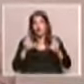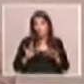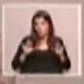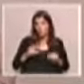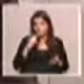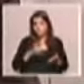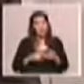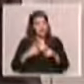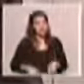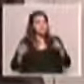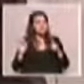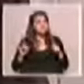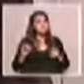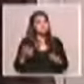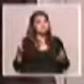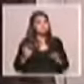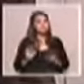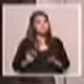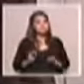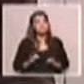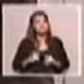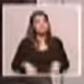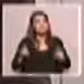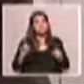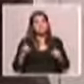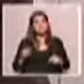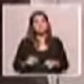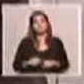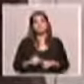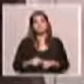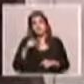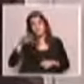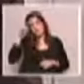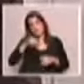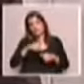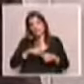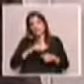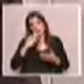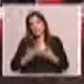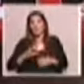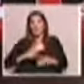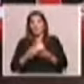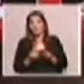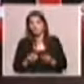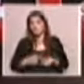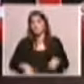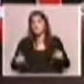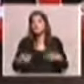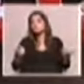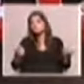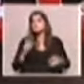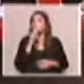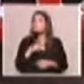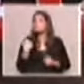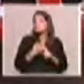serão diferentes. Certamente que as gorduras serão diferentes que estarão presentes nos leites que darão origem a estes queijos. Portanto, este pode ser um